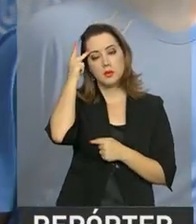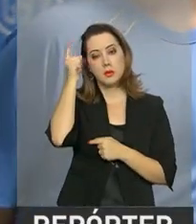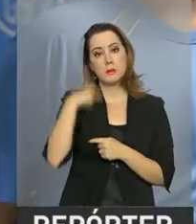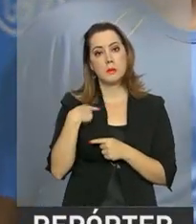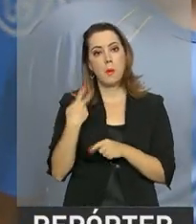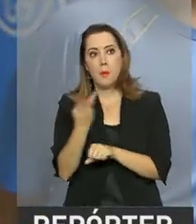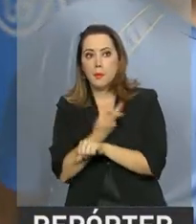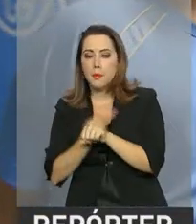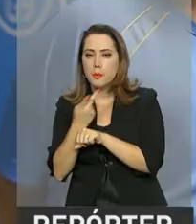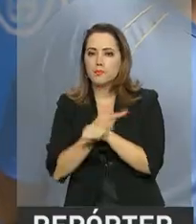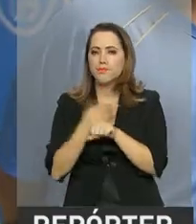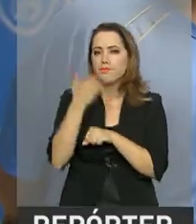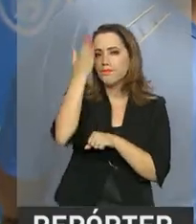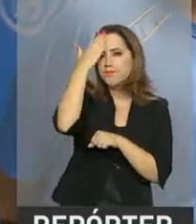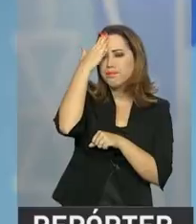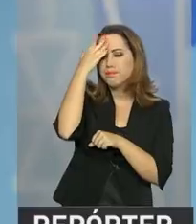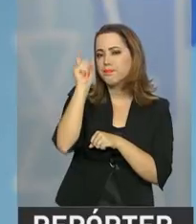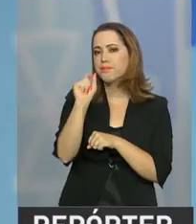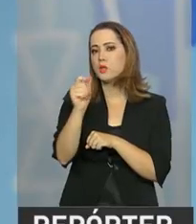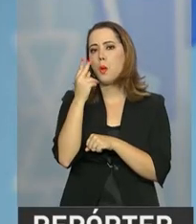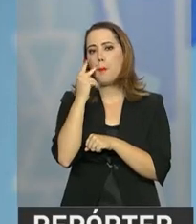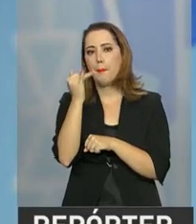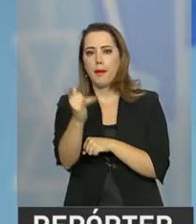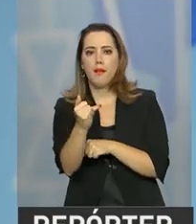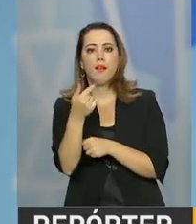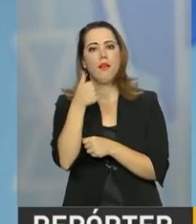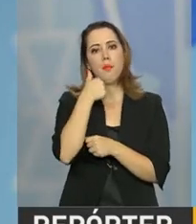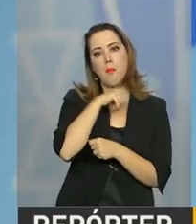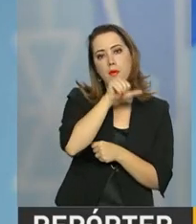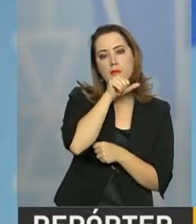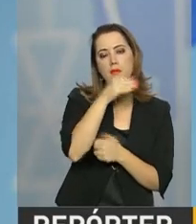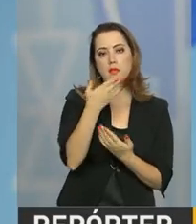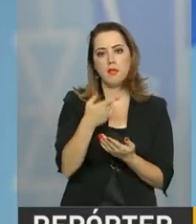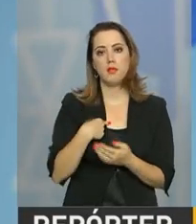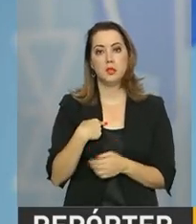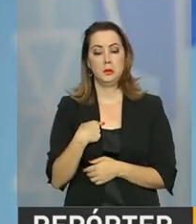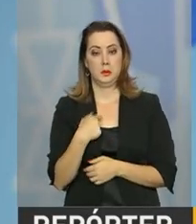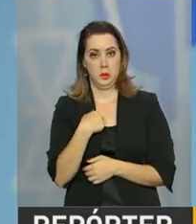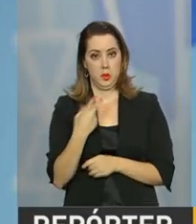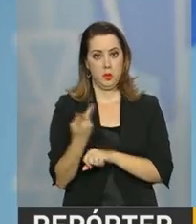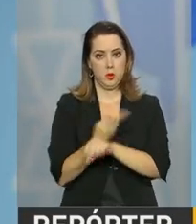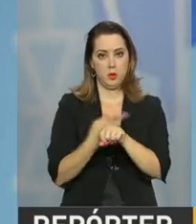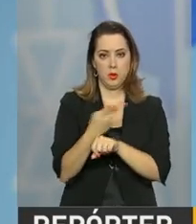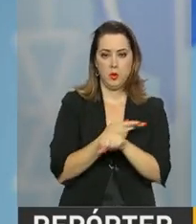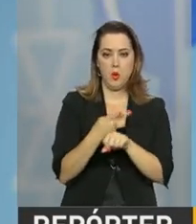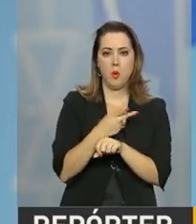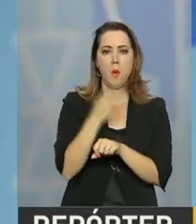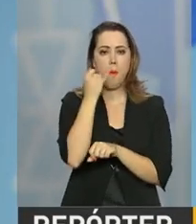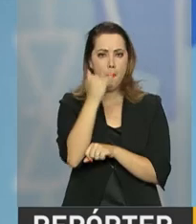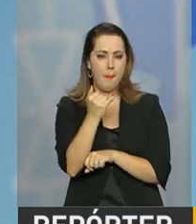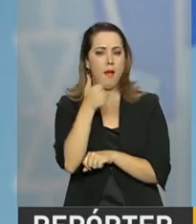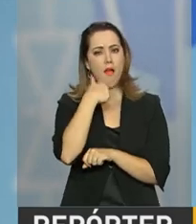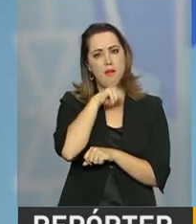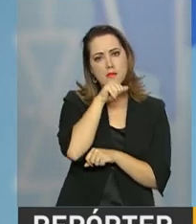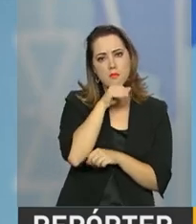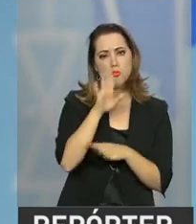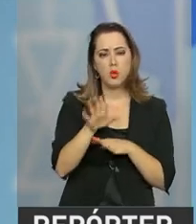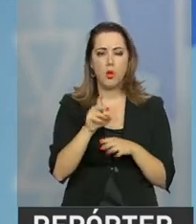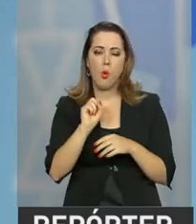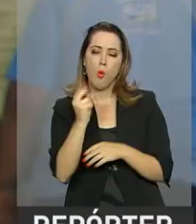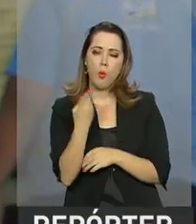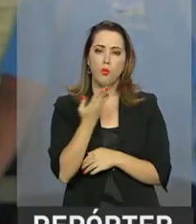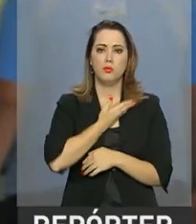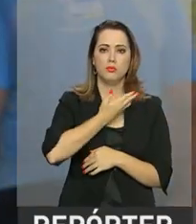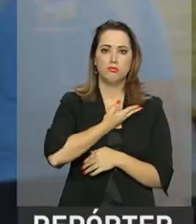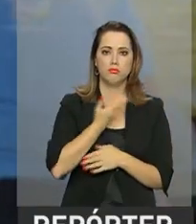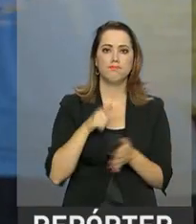recorrer à sabedoria dos Pais Eu costumo procurar com os meus pais que eles sempre me deram Liberdade são bem amigos meus e às vezes procuro algum amigo